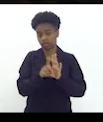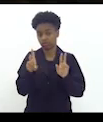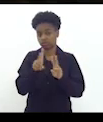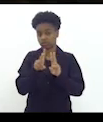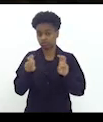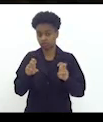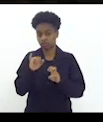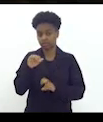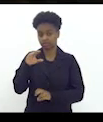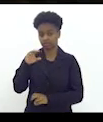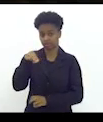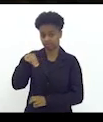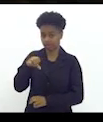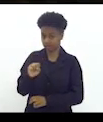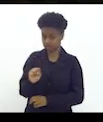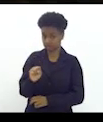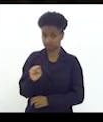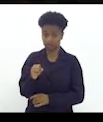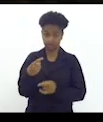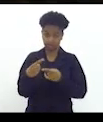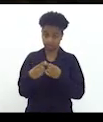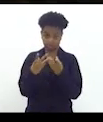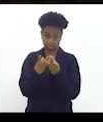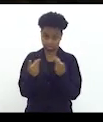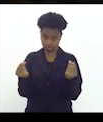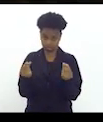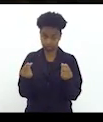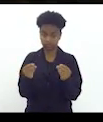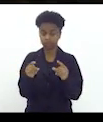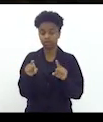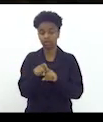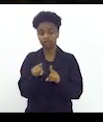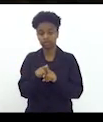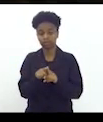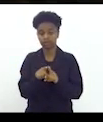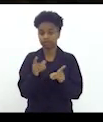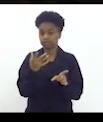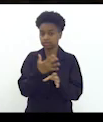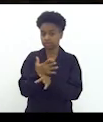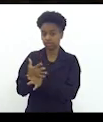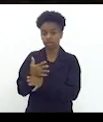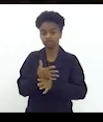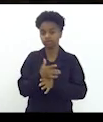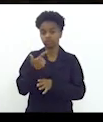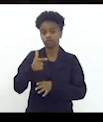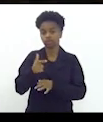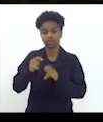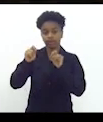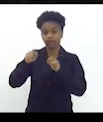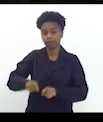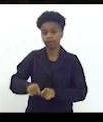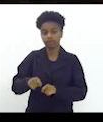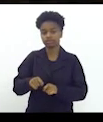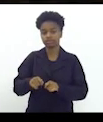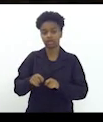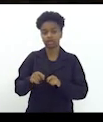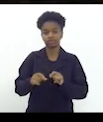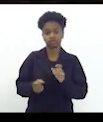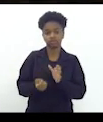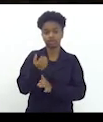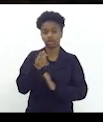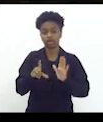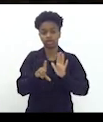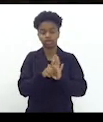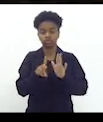o ICMS, porque ele acaba, e tira dos municípios a capacidade de legislar sobre